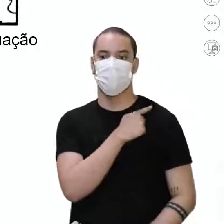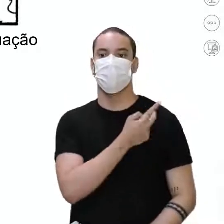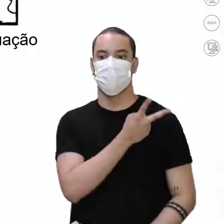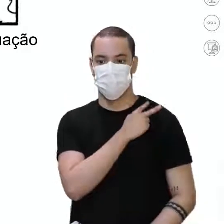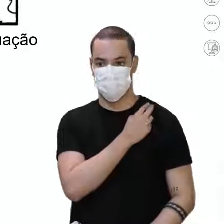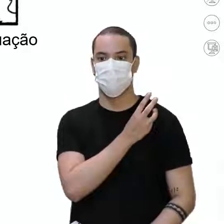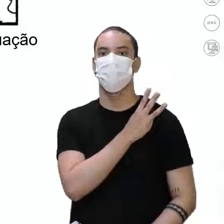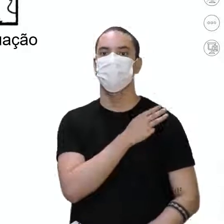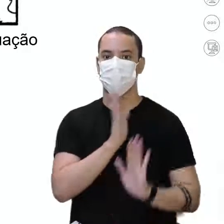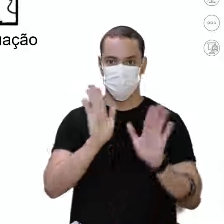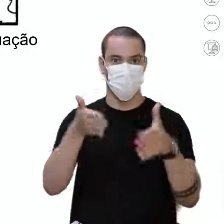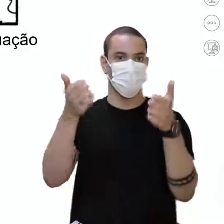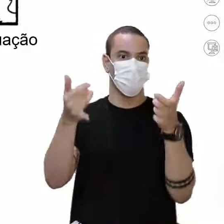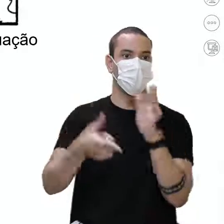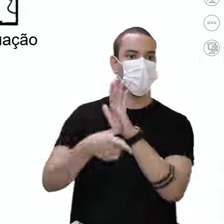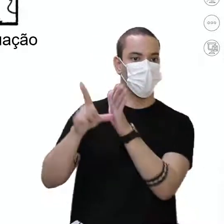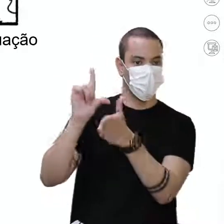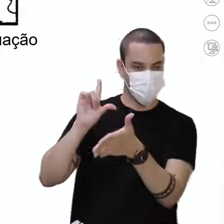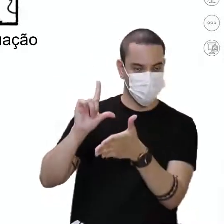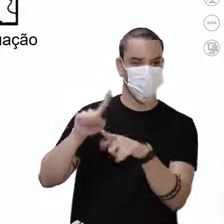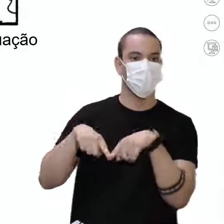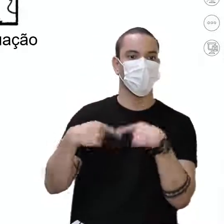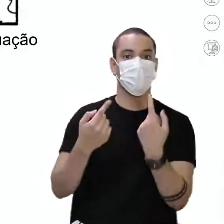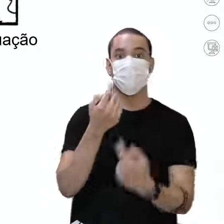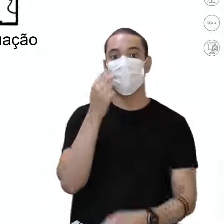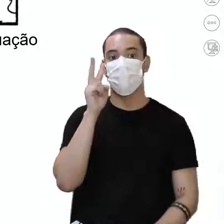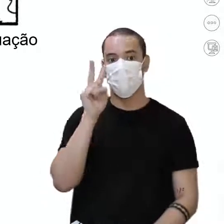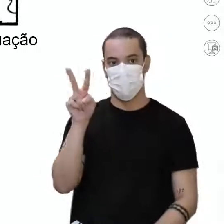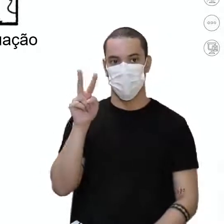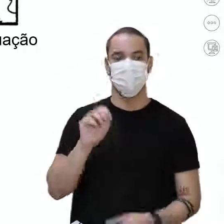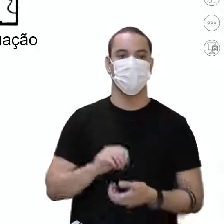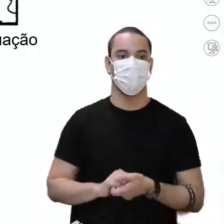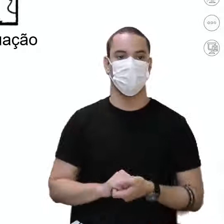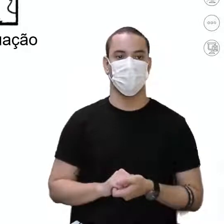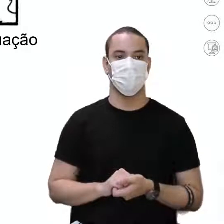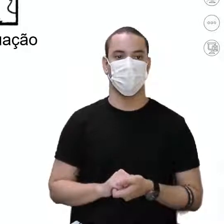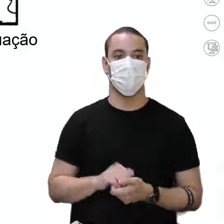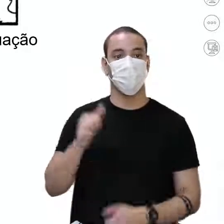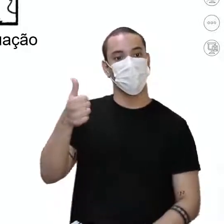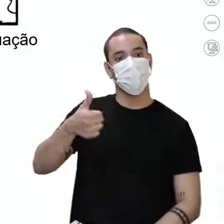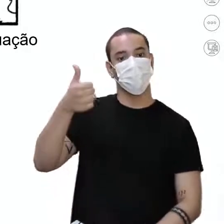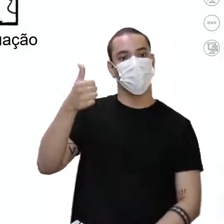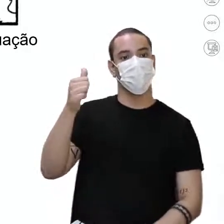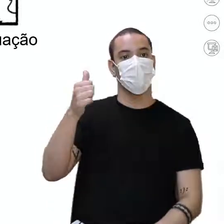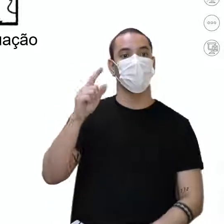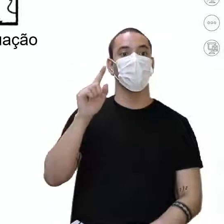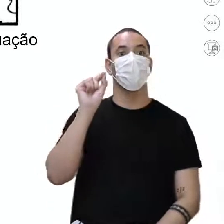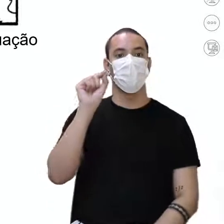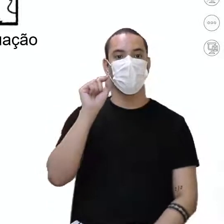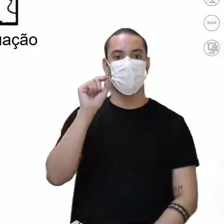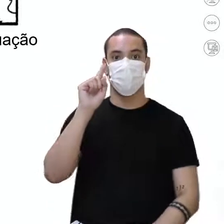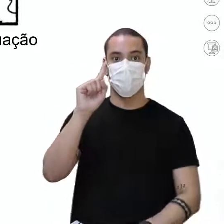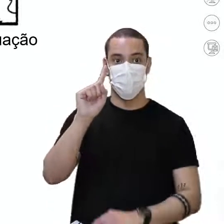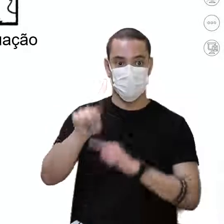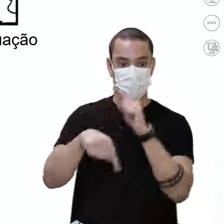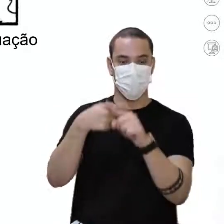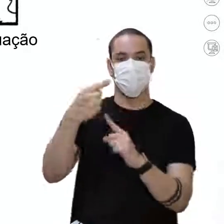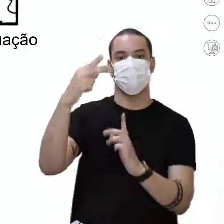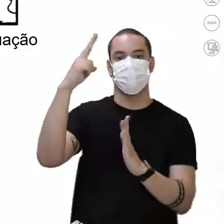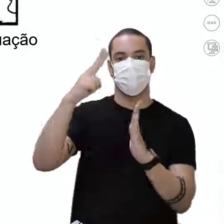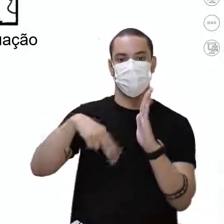contato com essas palavras, e vamos ler o que a tirinha pede para a gente. Primeiro o que a tirinha pede, para depois a gente